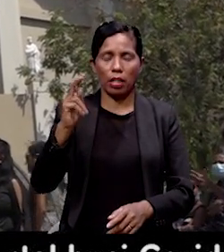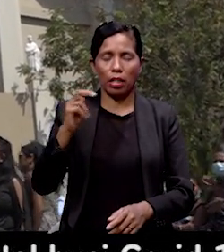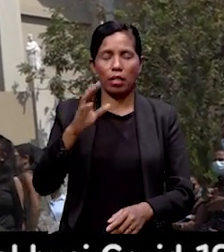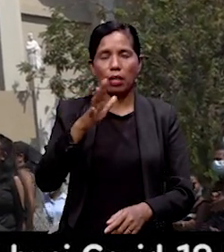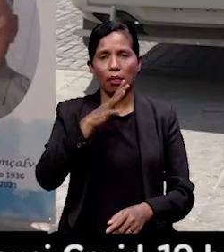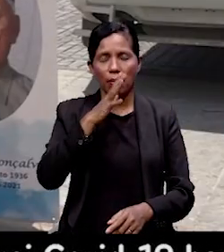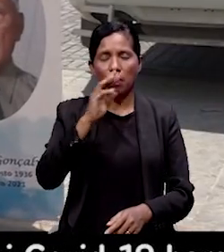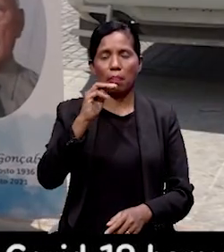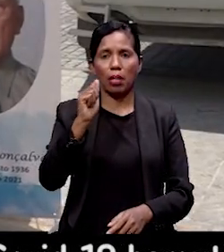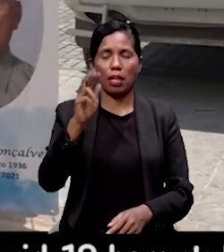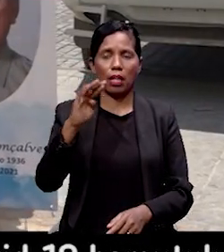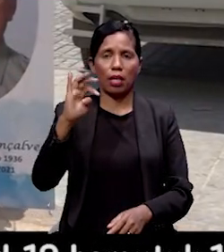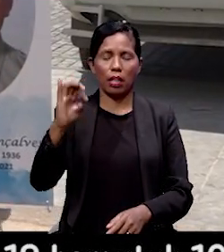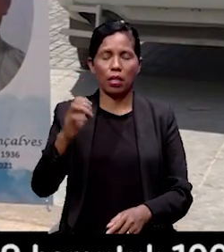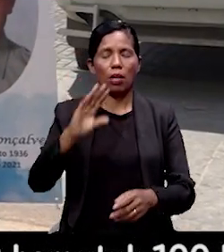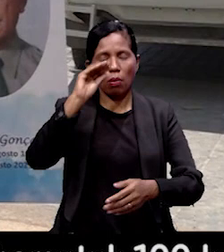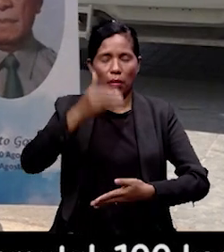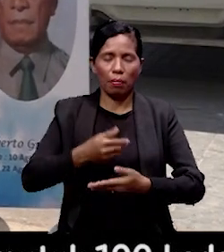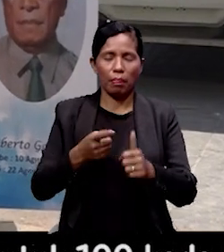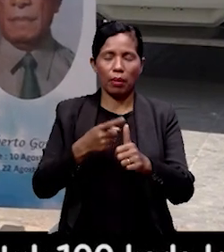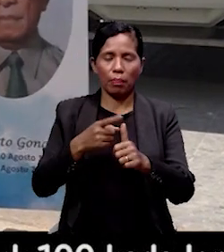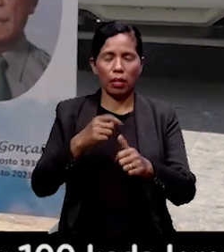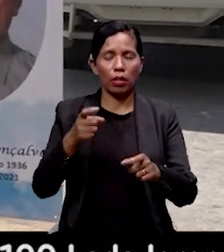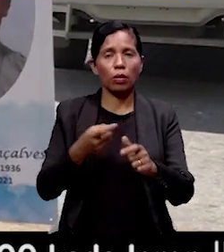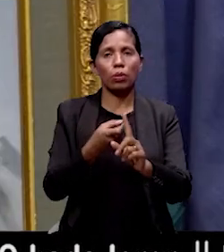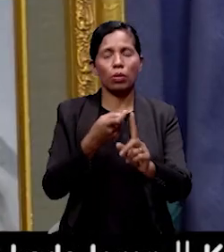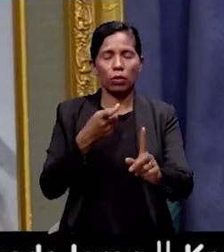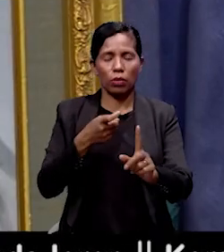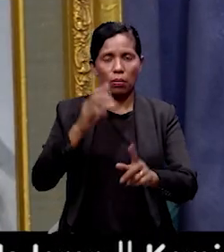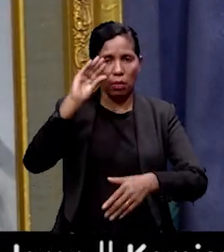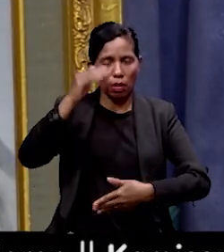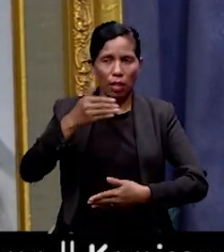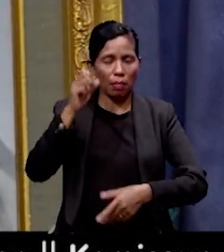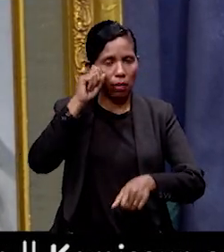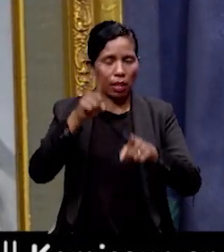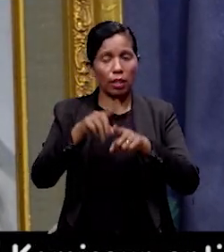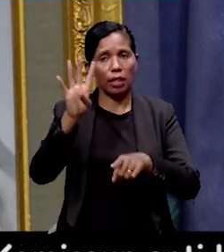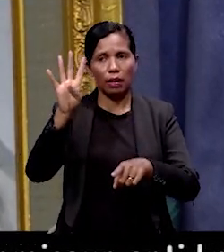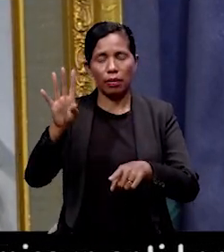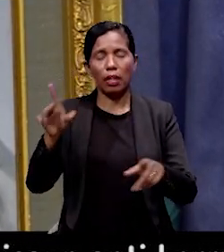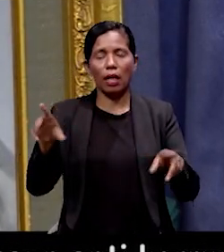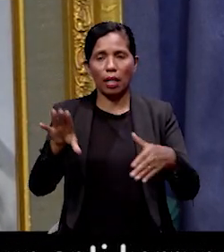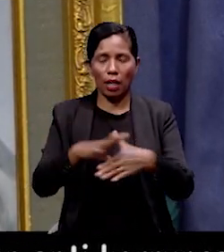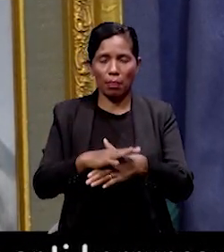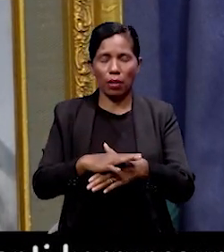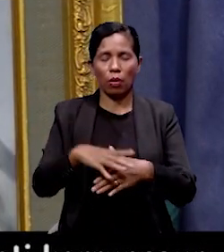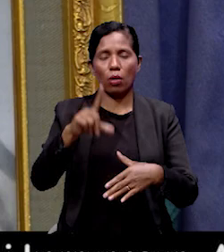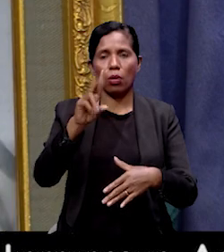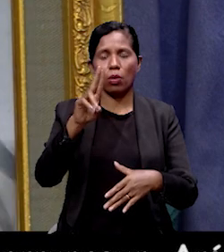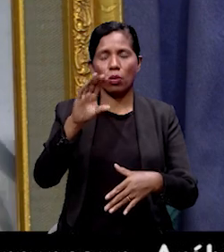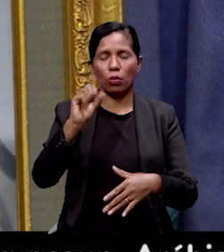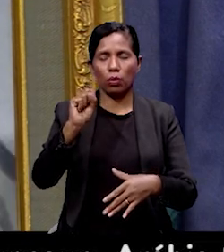Maria Gonçalves, Juan Primeiro Jose Mão Aling Nenglima. Saudoso Caben Rolúcia de Jesus, no Iha Juan